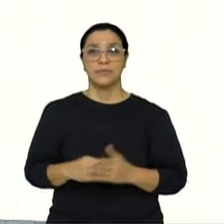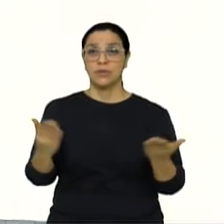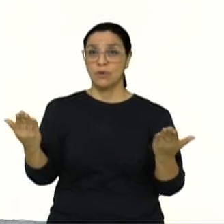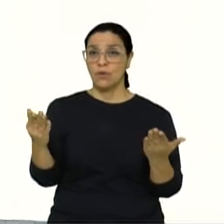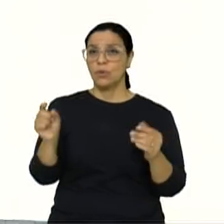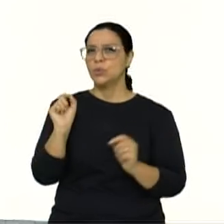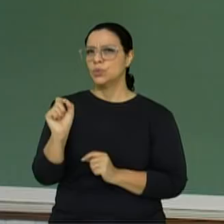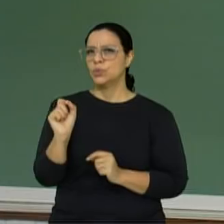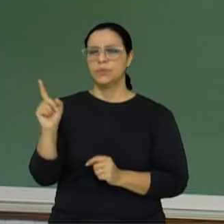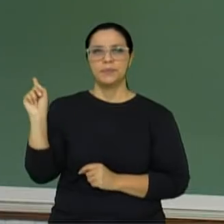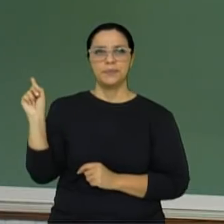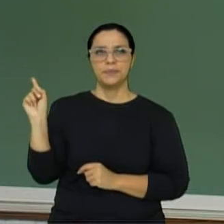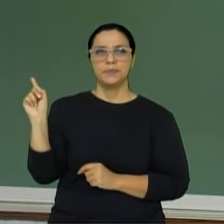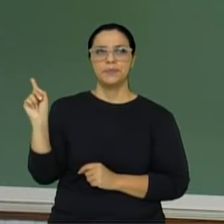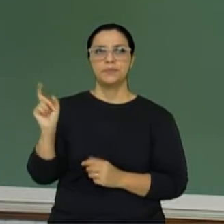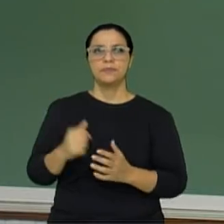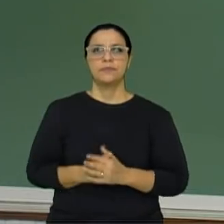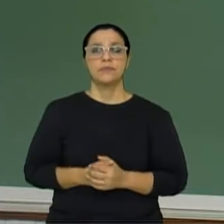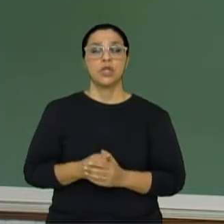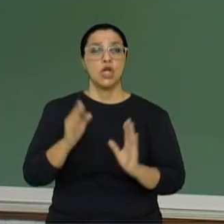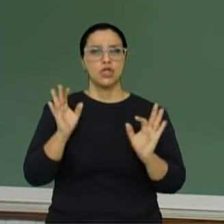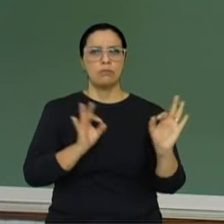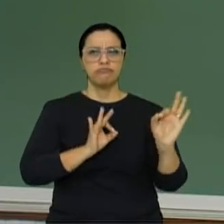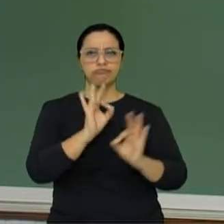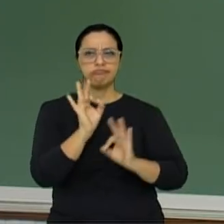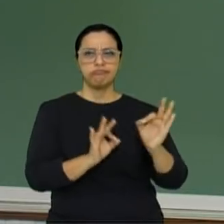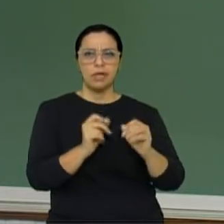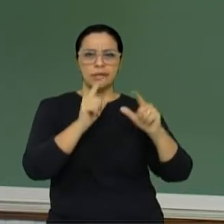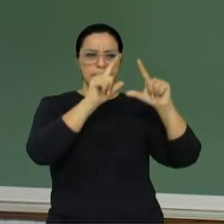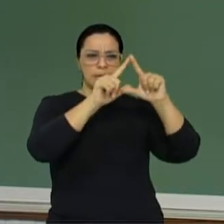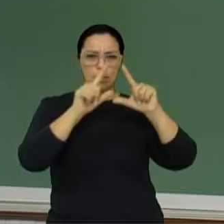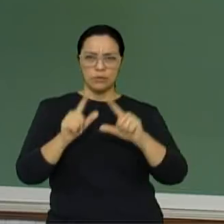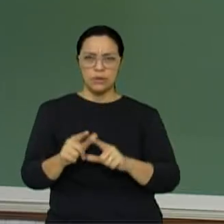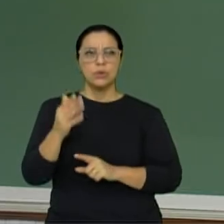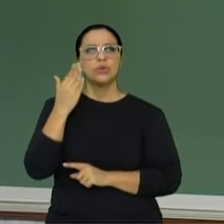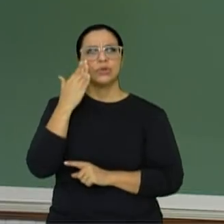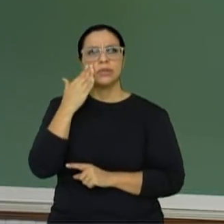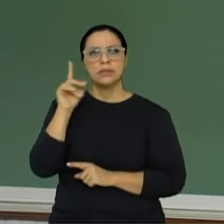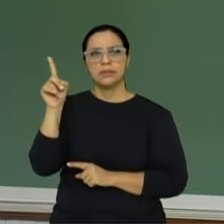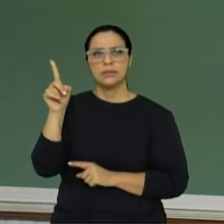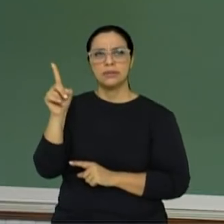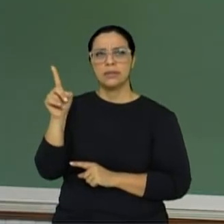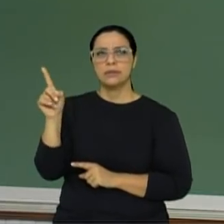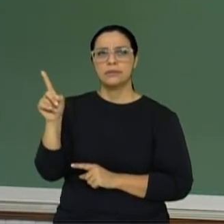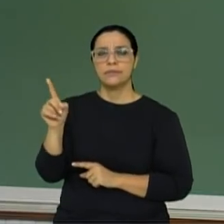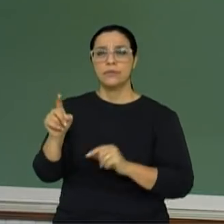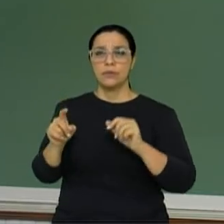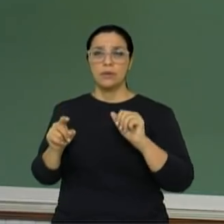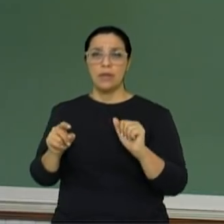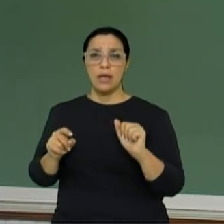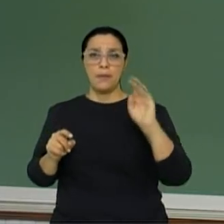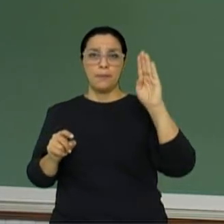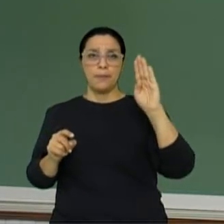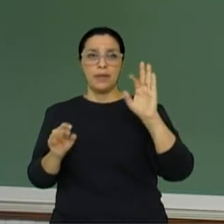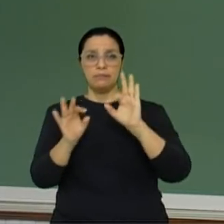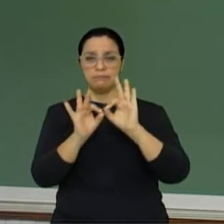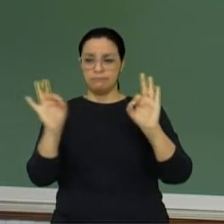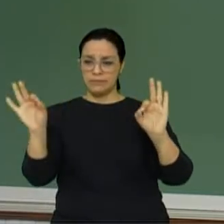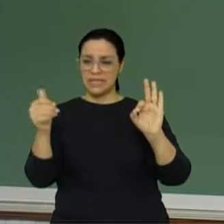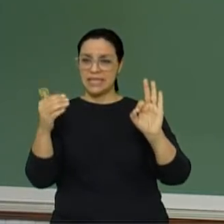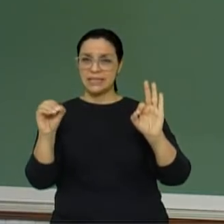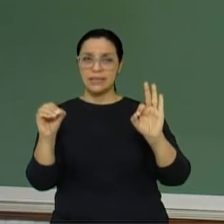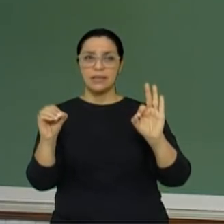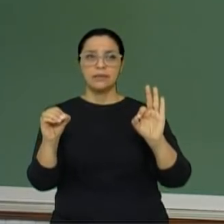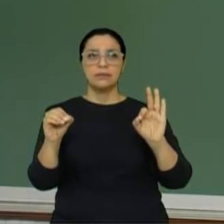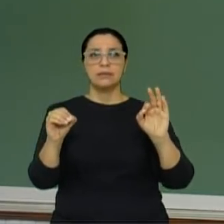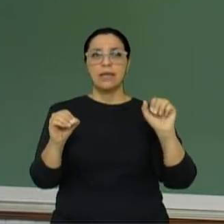Então assim, já montei os dois triângulos, então o triângulo menorzinho, o AB aqui é 100, esse lado aqui,